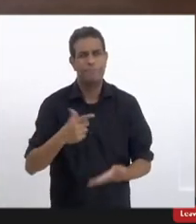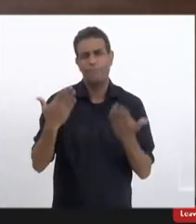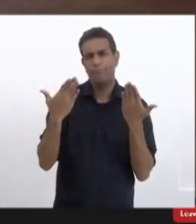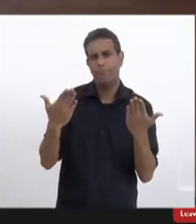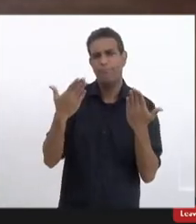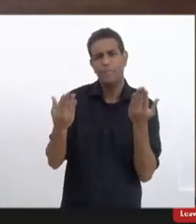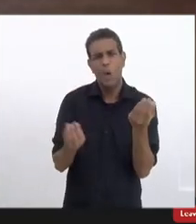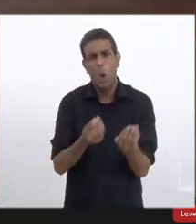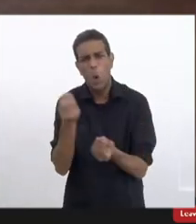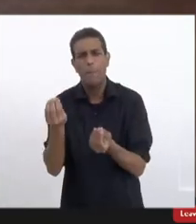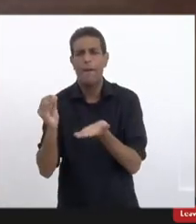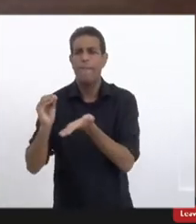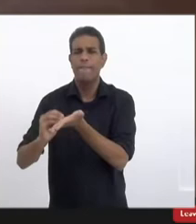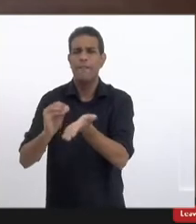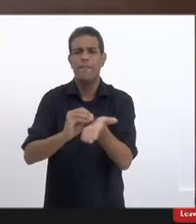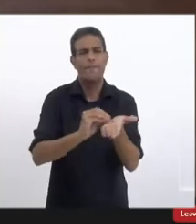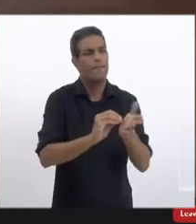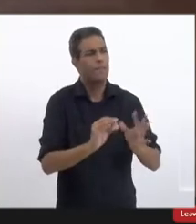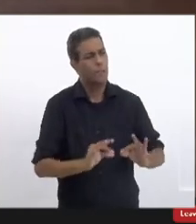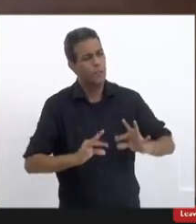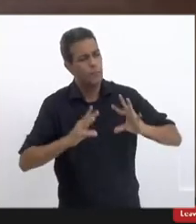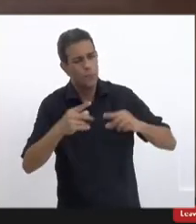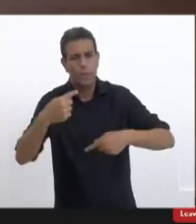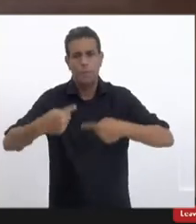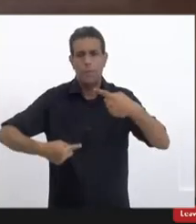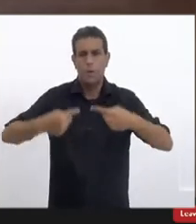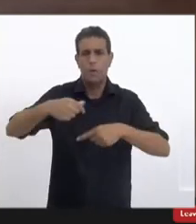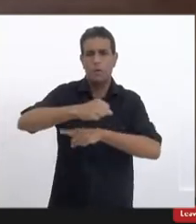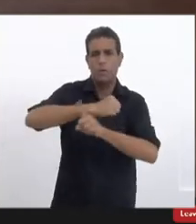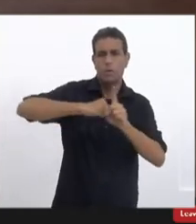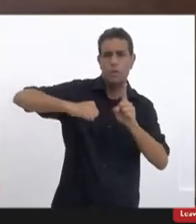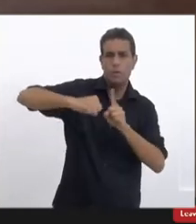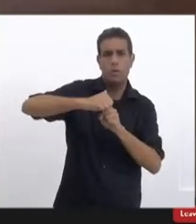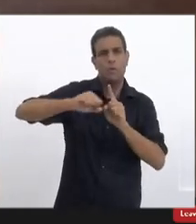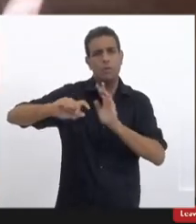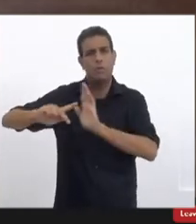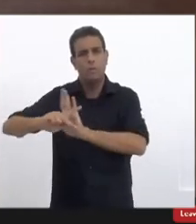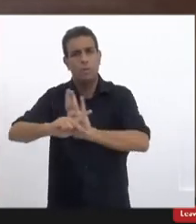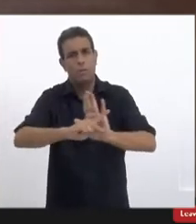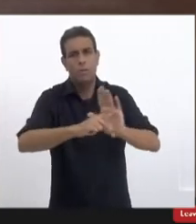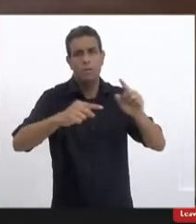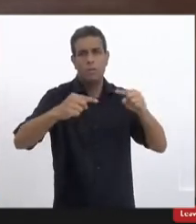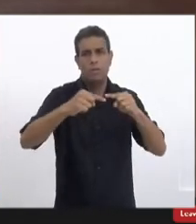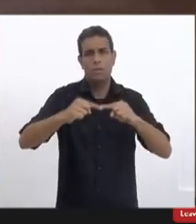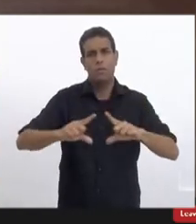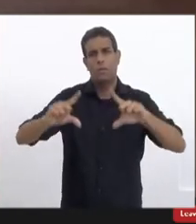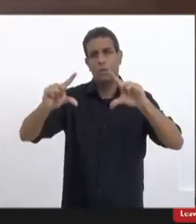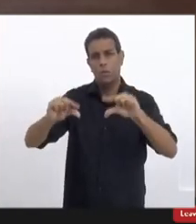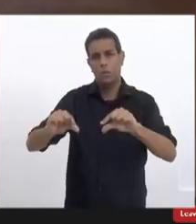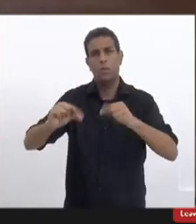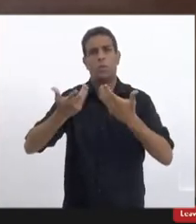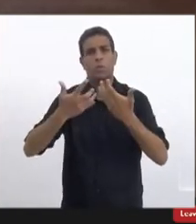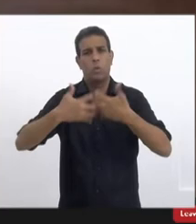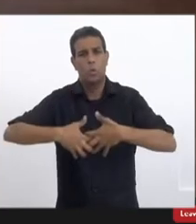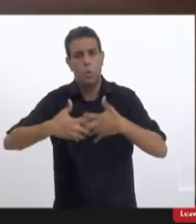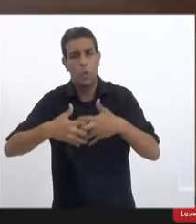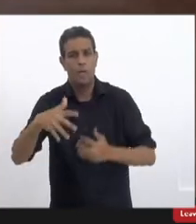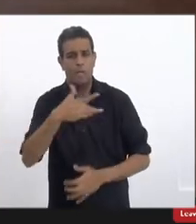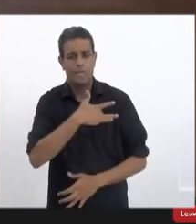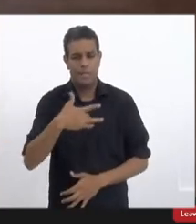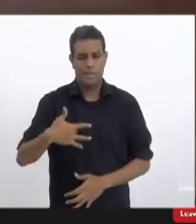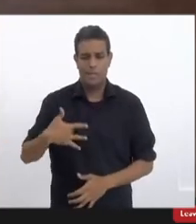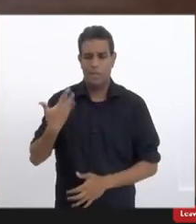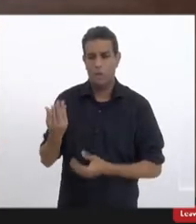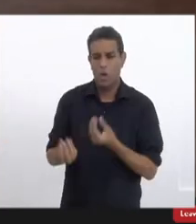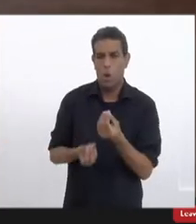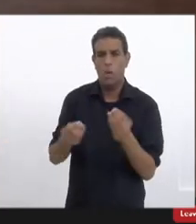leva, né, a falta de todas as políticas socioeconômicas, elas levam à deterioração do quadro de saúde individual, de